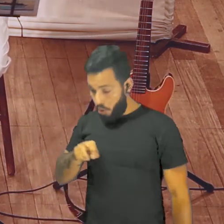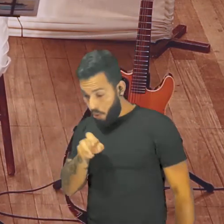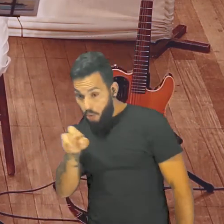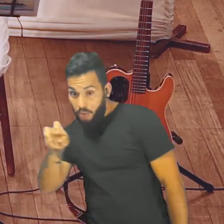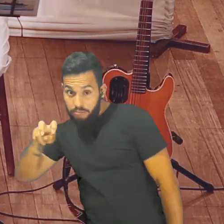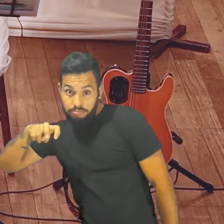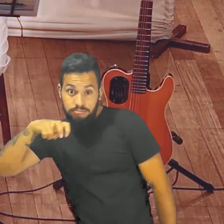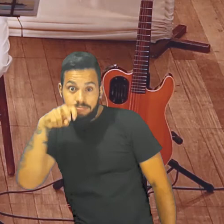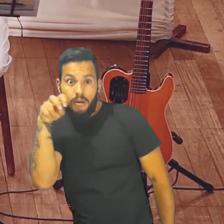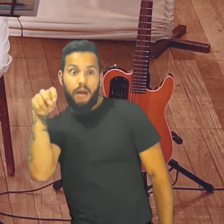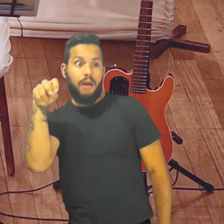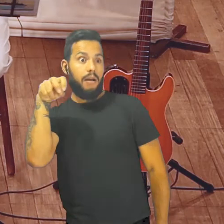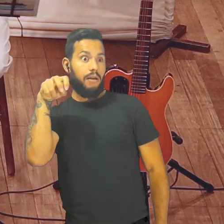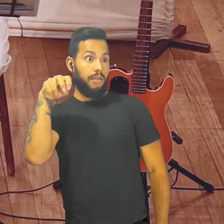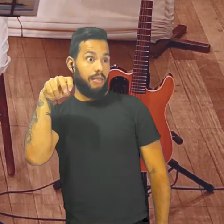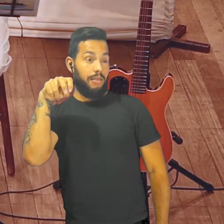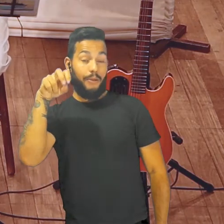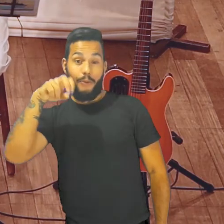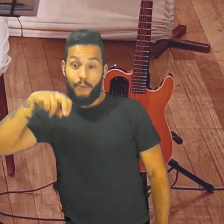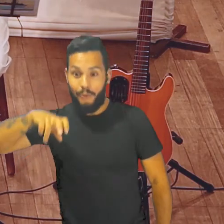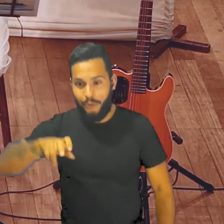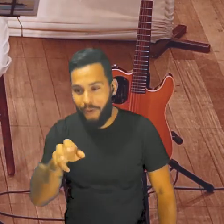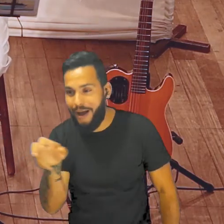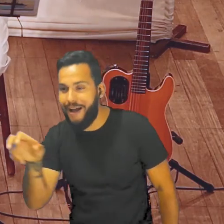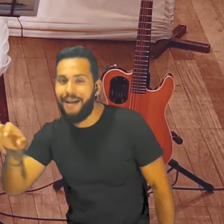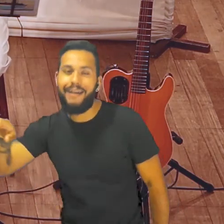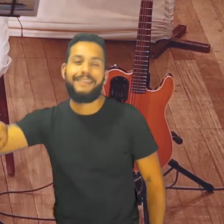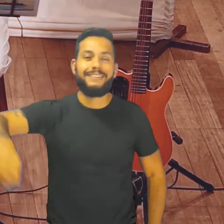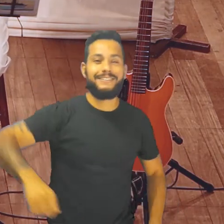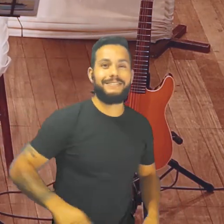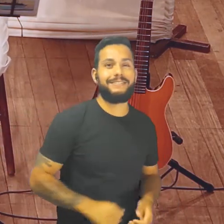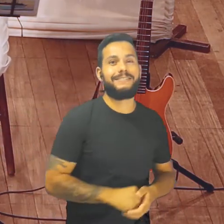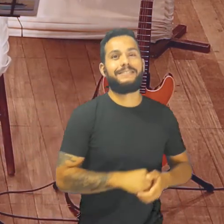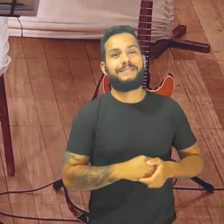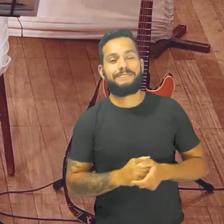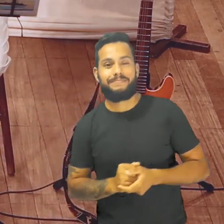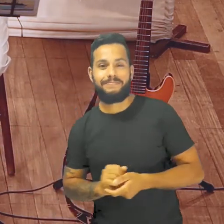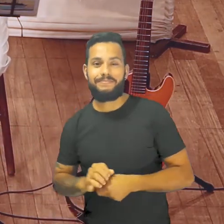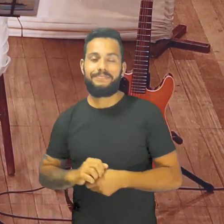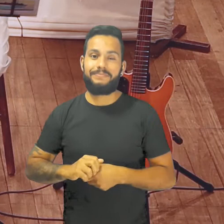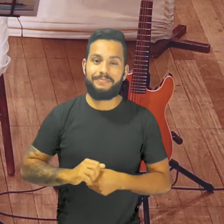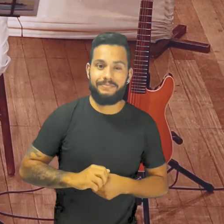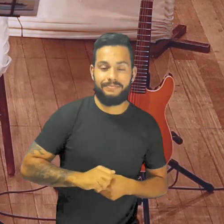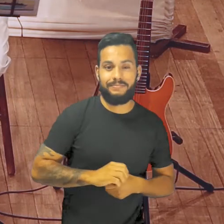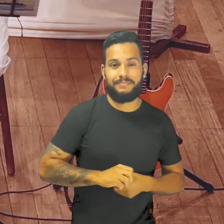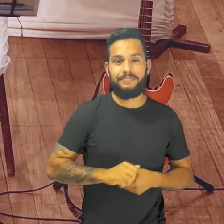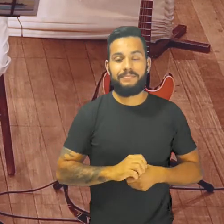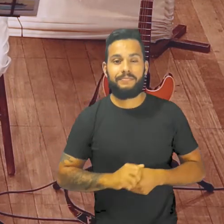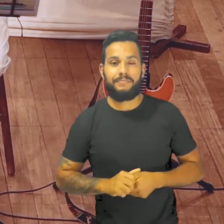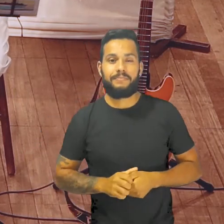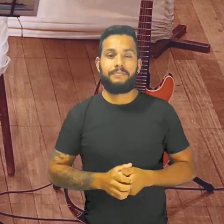jararaca escolheu a catarata. O irapuru cantarolou desafinado.